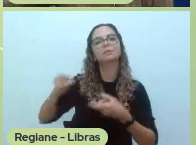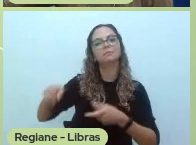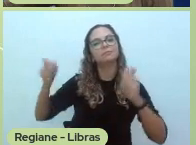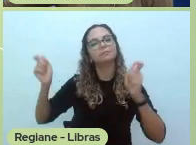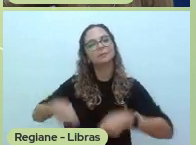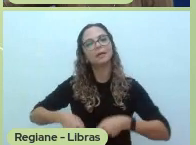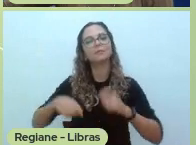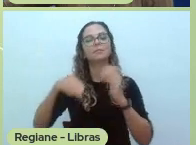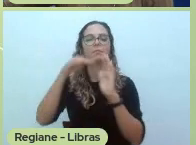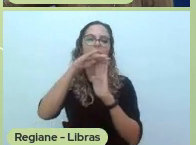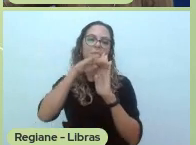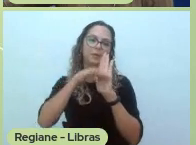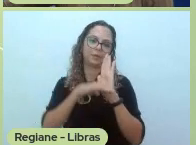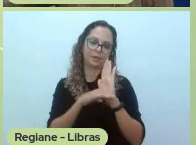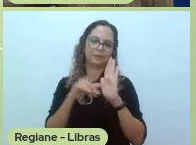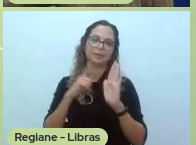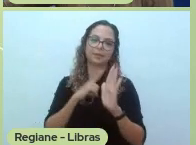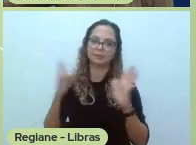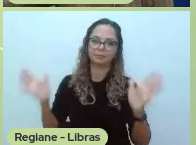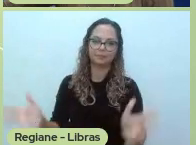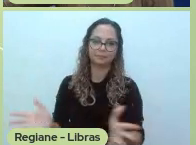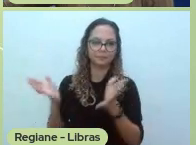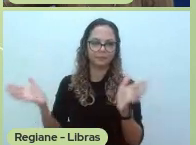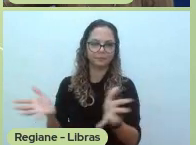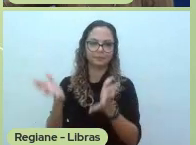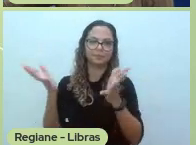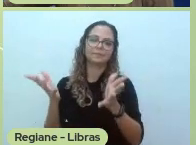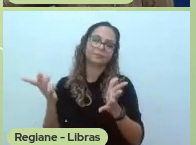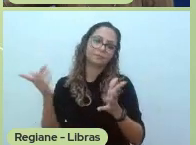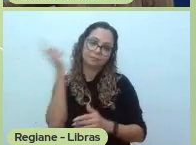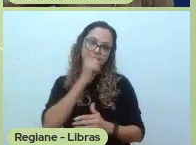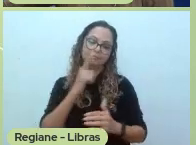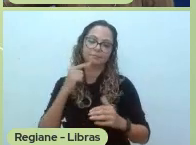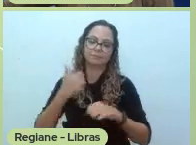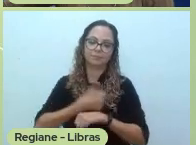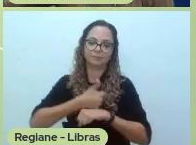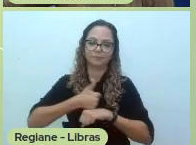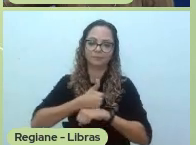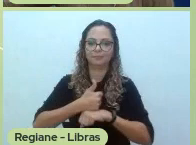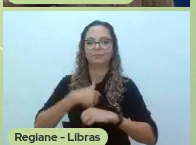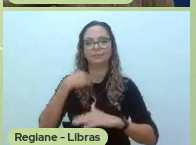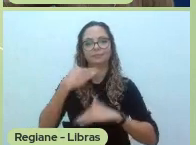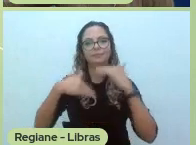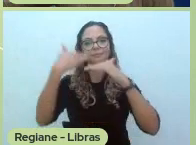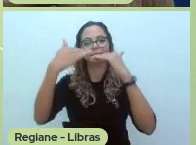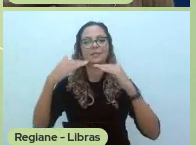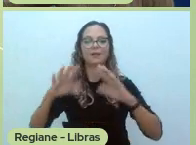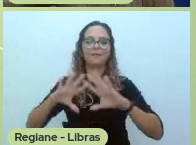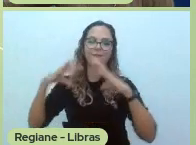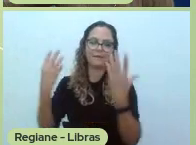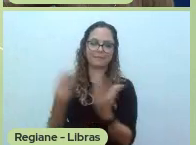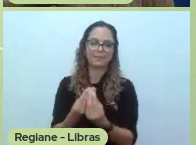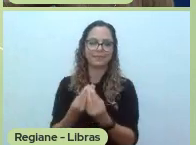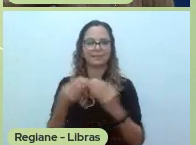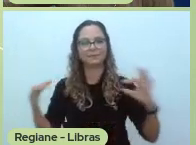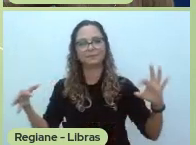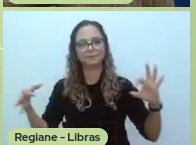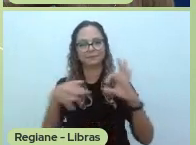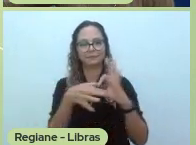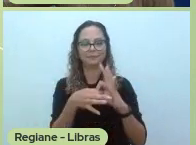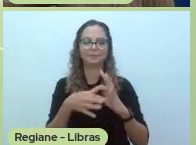decisão e construir a sua carreira, né, e a sua família e integrar esses dois momentos na sua